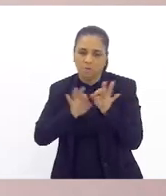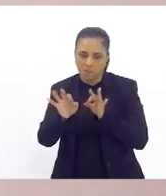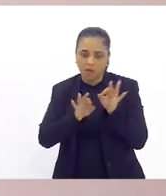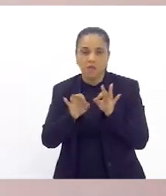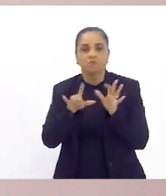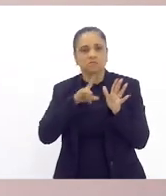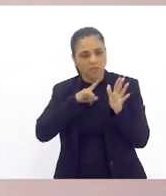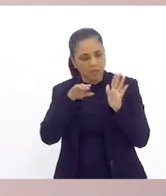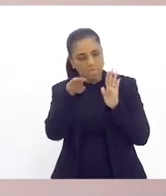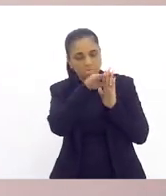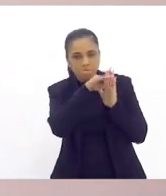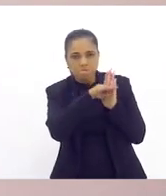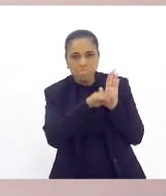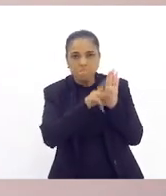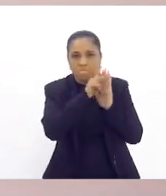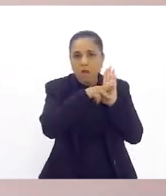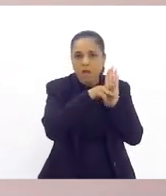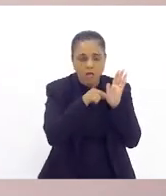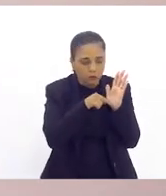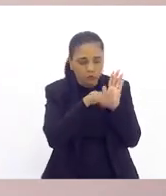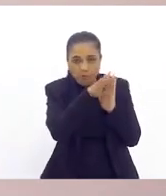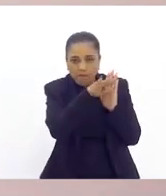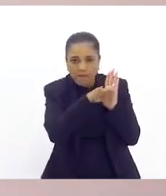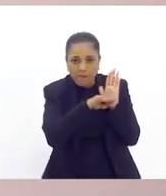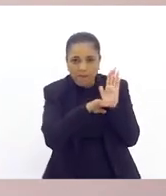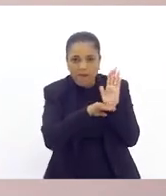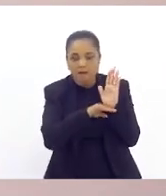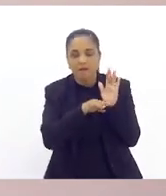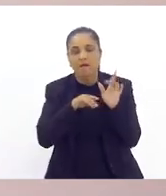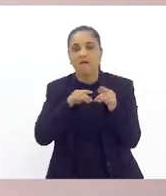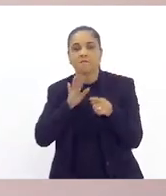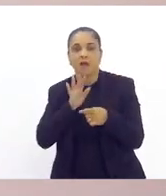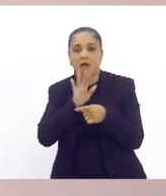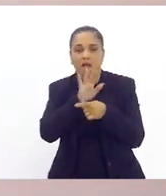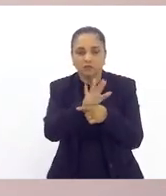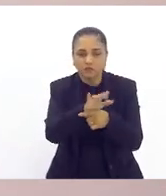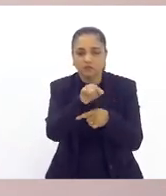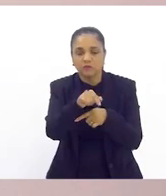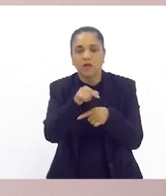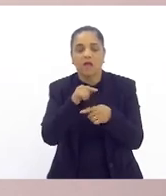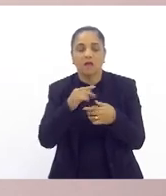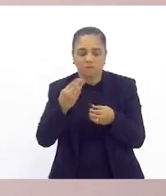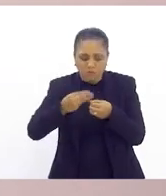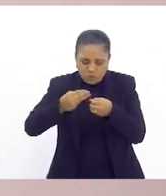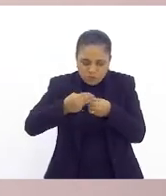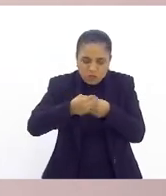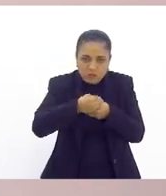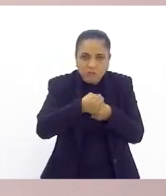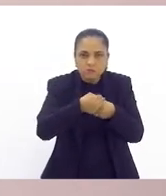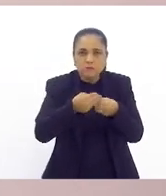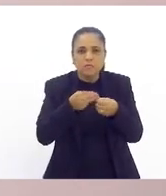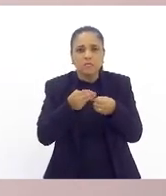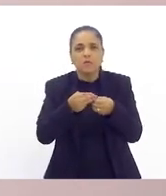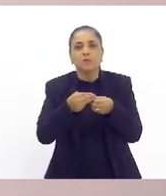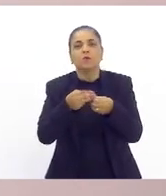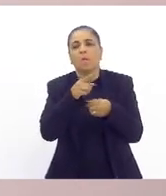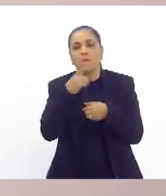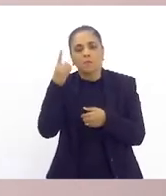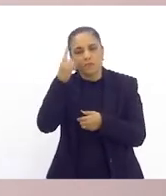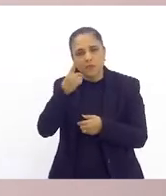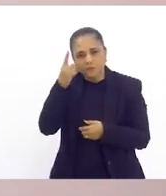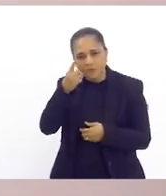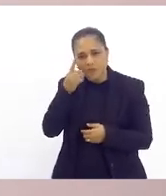este contingência que a gente procura levar a todos os municípios mesmo aqui aos deputados